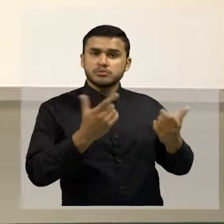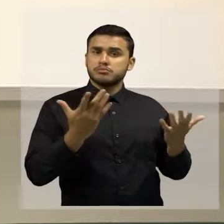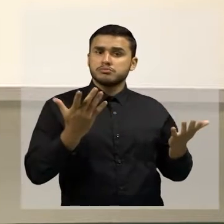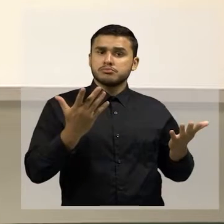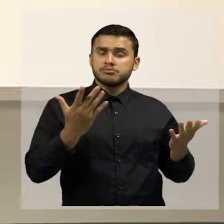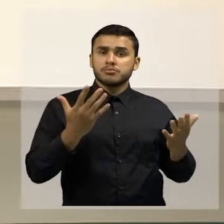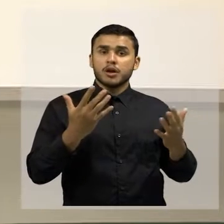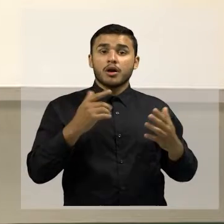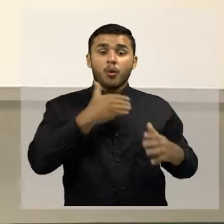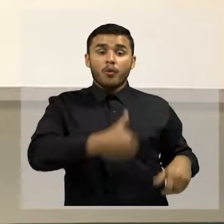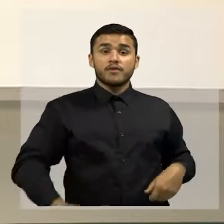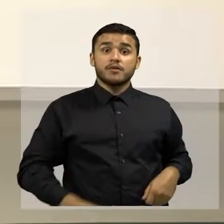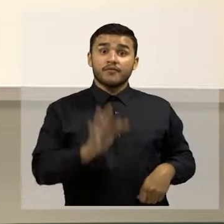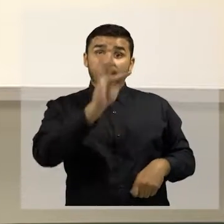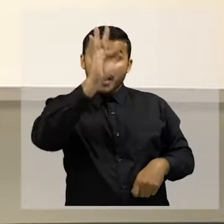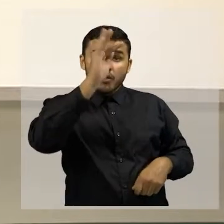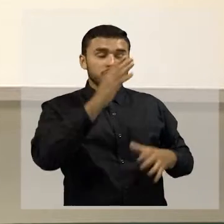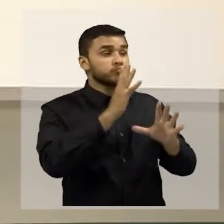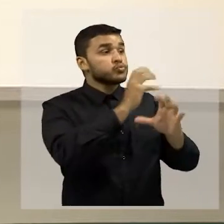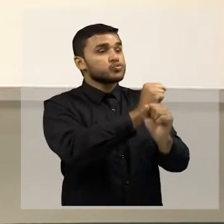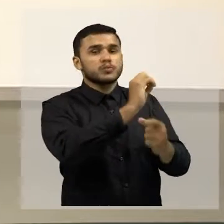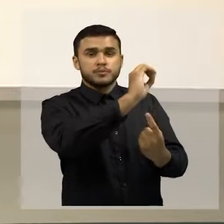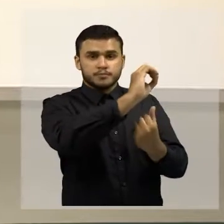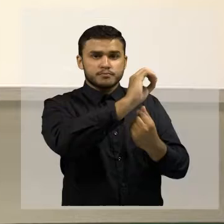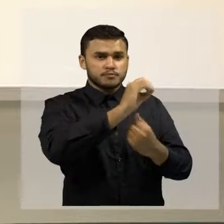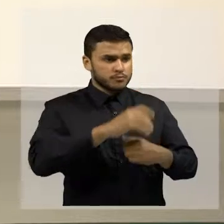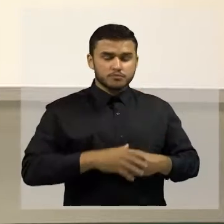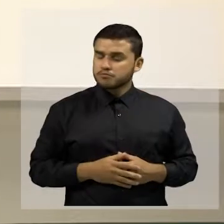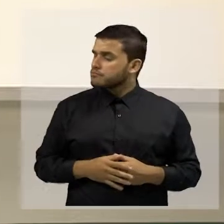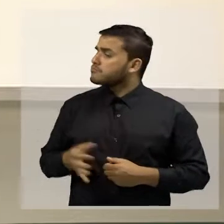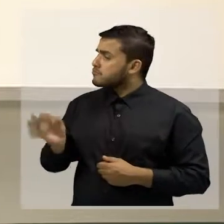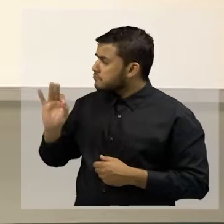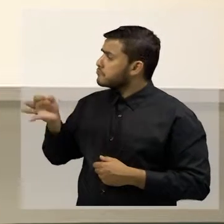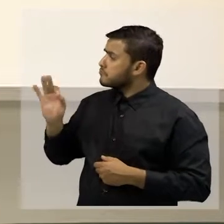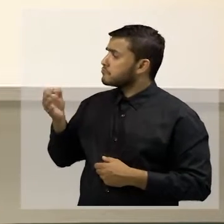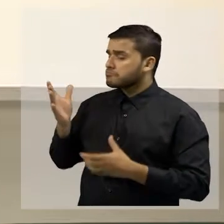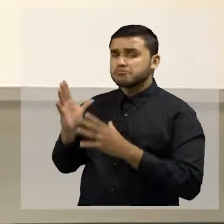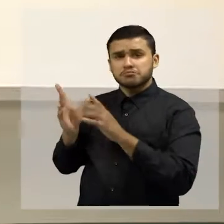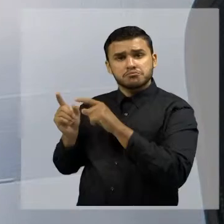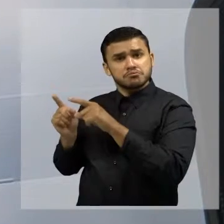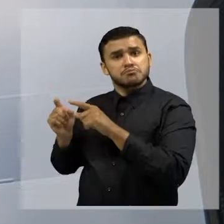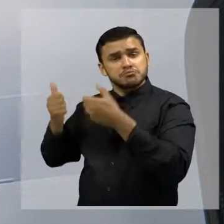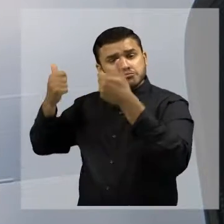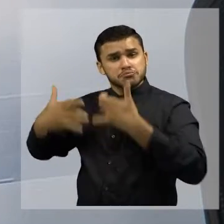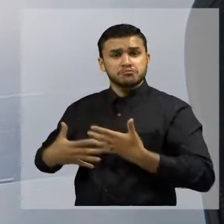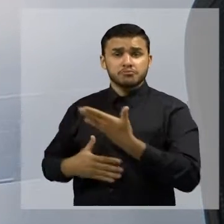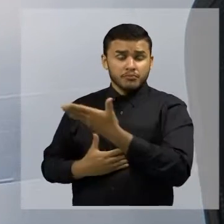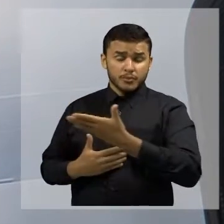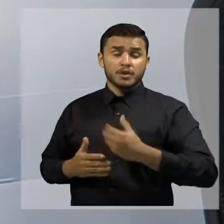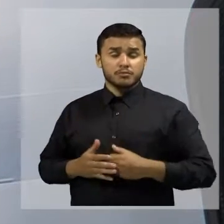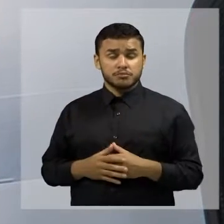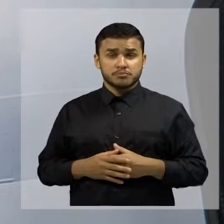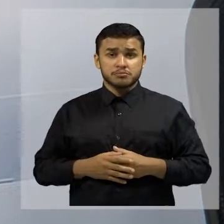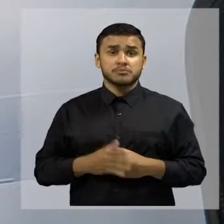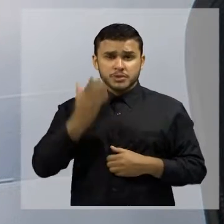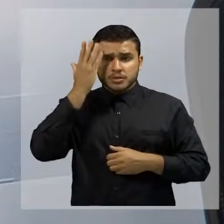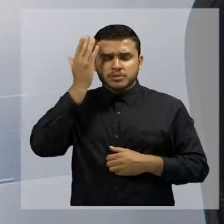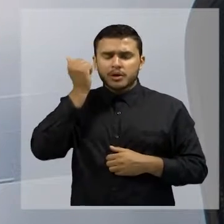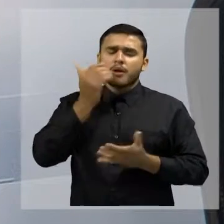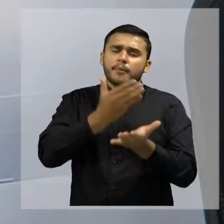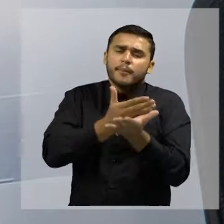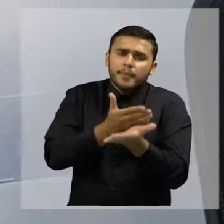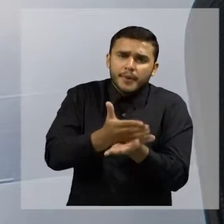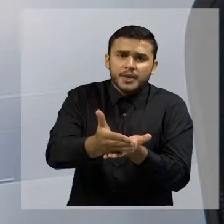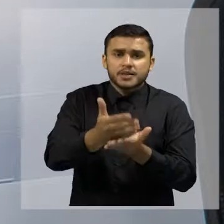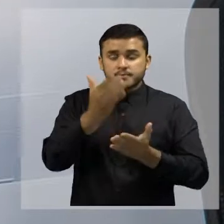governo federal. É, sem dúvida. E você fez uma explicação bem objetiva. E você já nota que começa-se